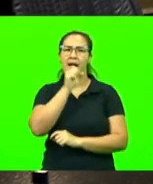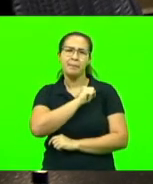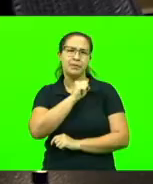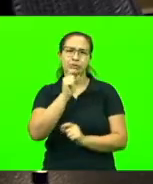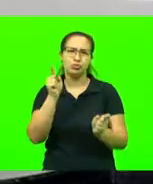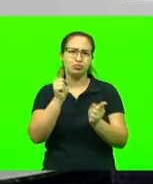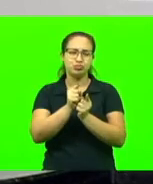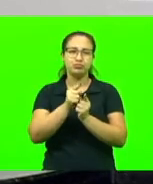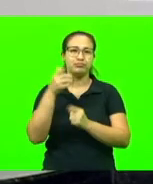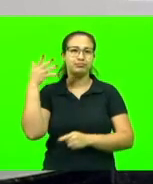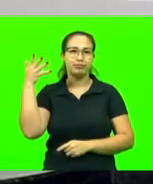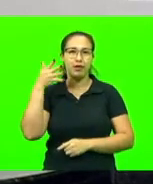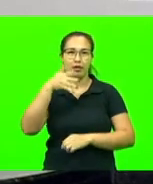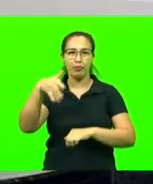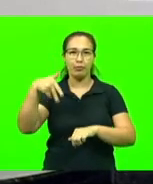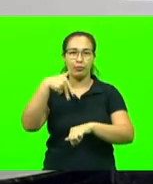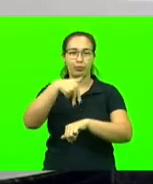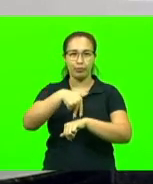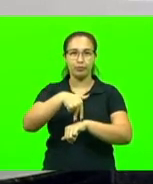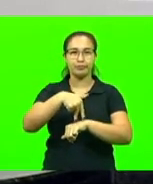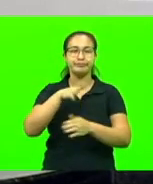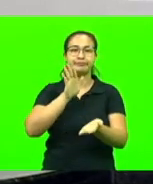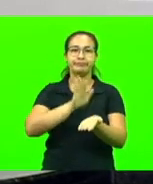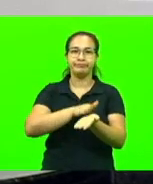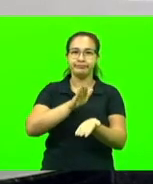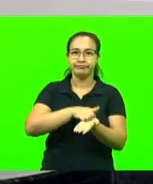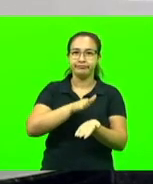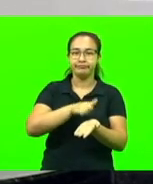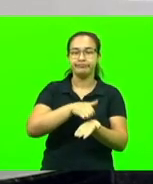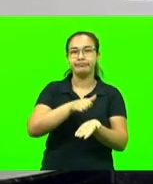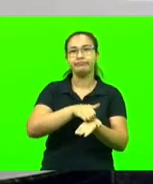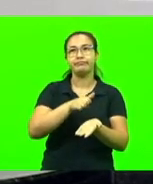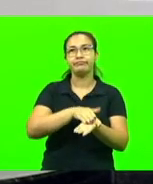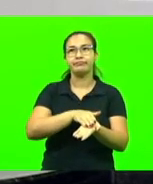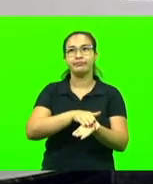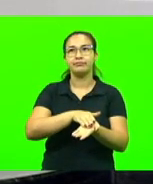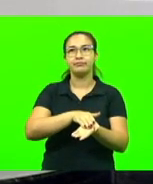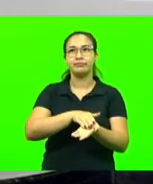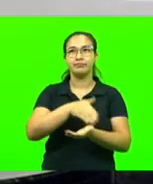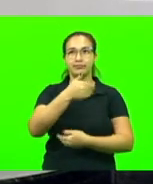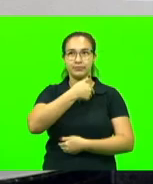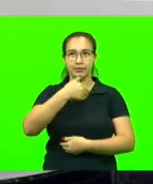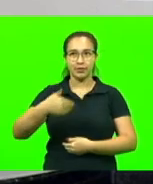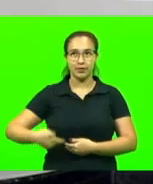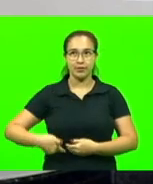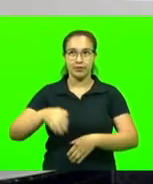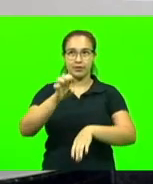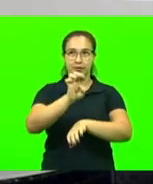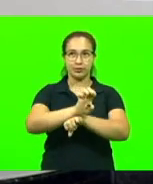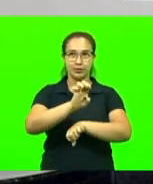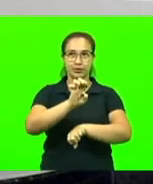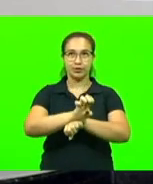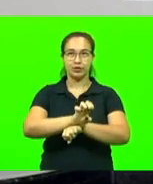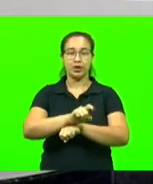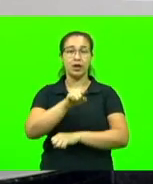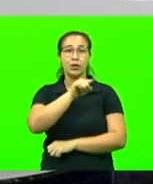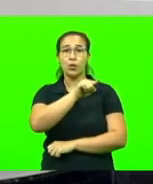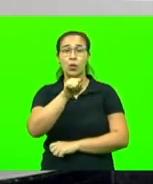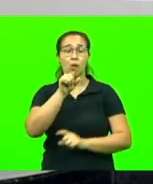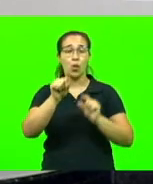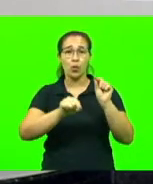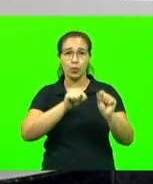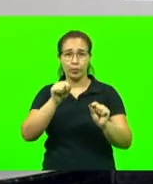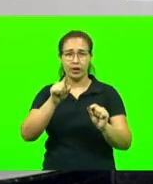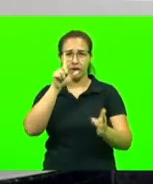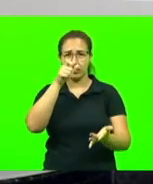uma manifestação aqui de aplauso ao governo estadual pelos operativos que têm sido